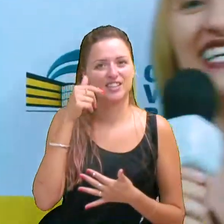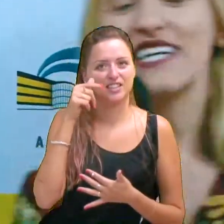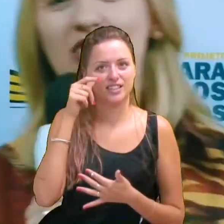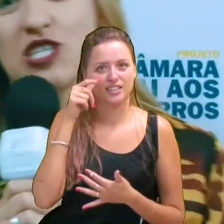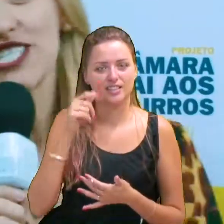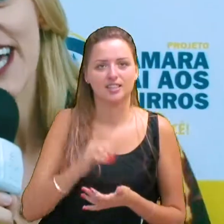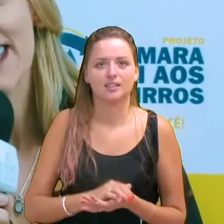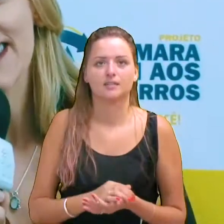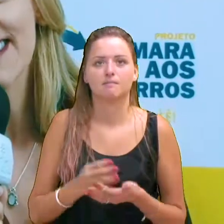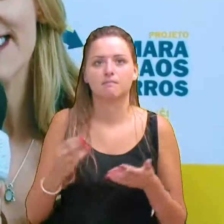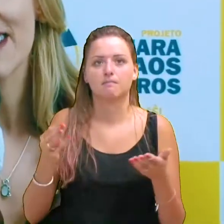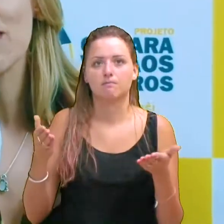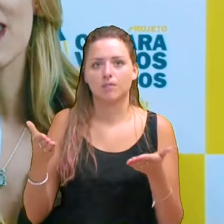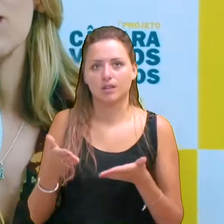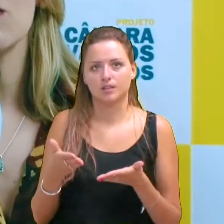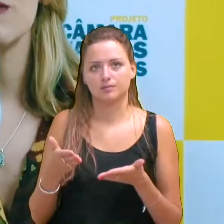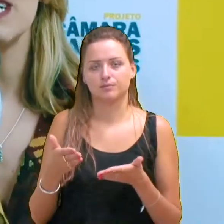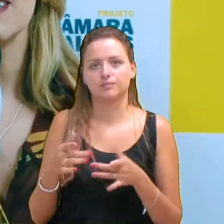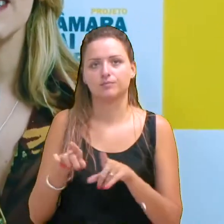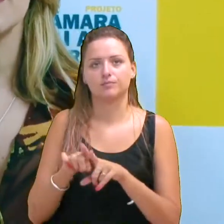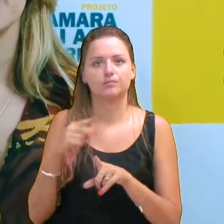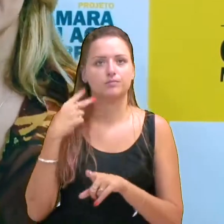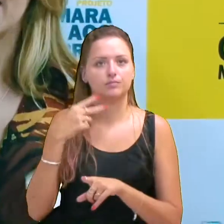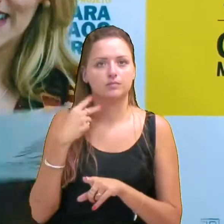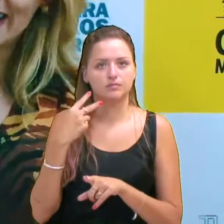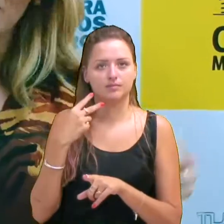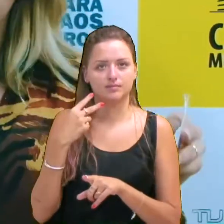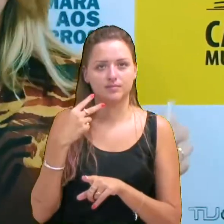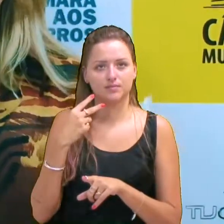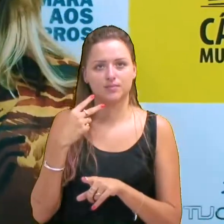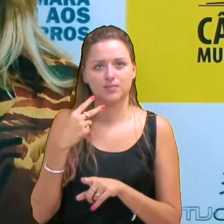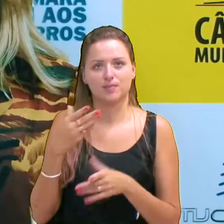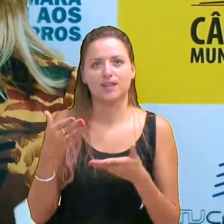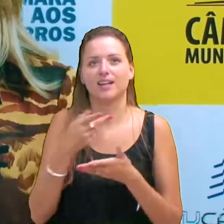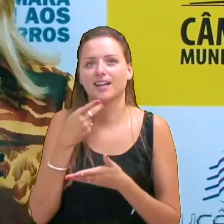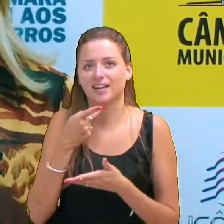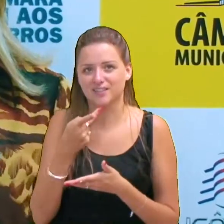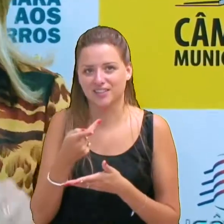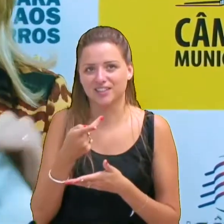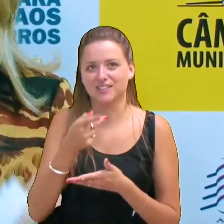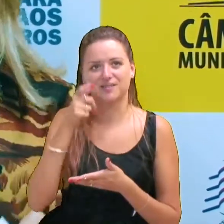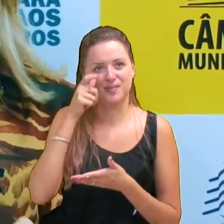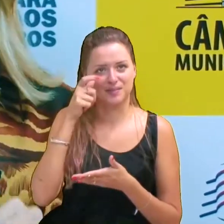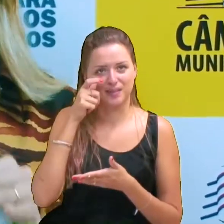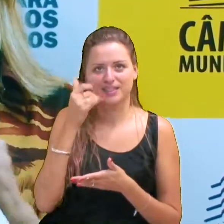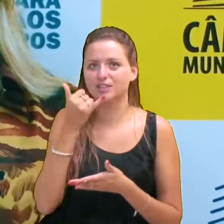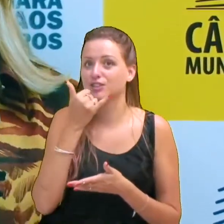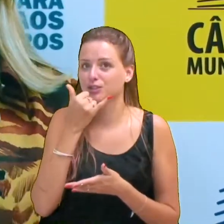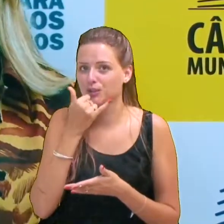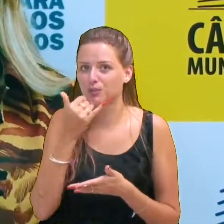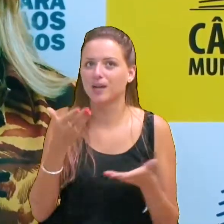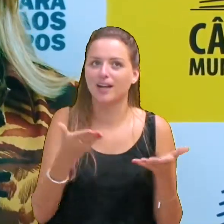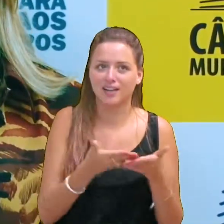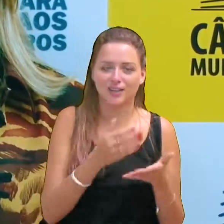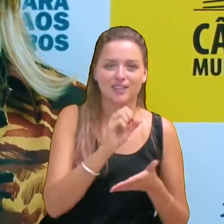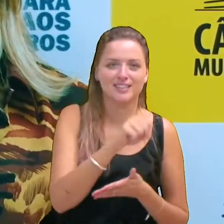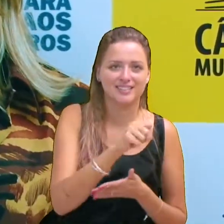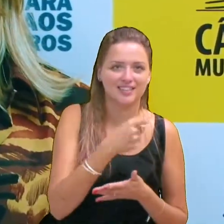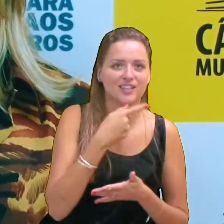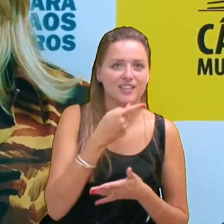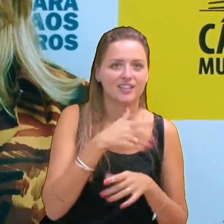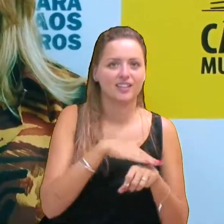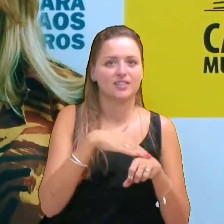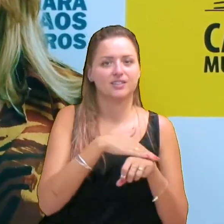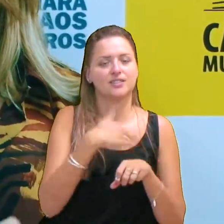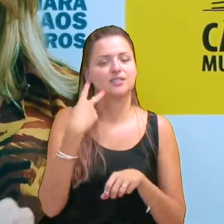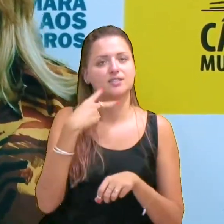Obrigada. Então, a gente está aqui também com o vereador... acabamos de falar com o vereador Paulo Périco, desculpa, agora. Então, vamos conversar com o